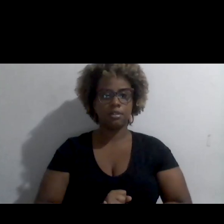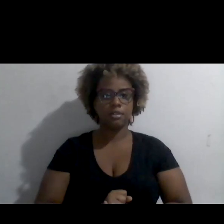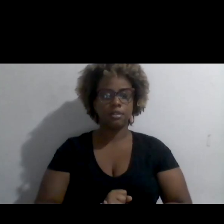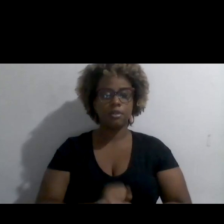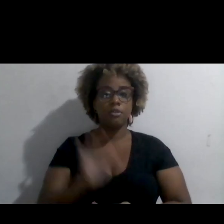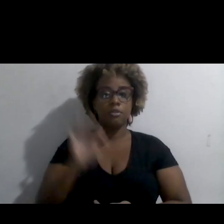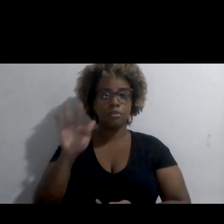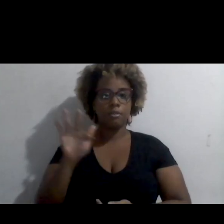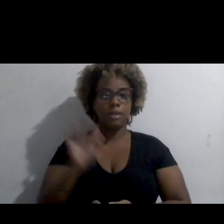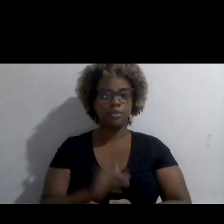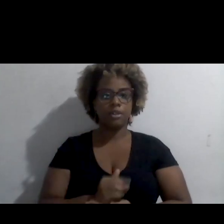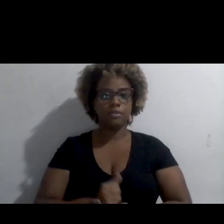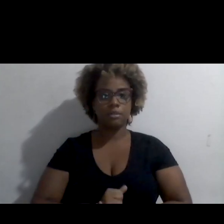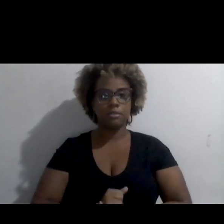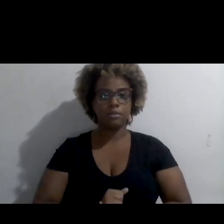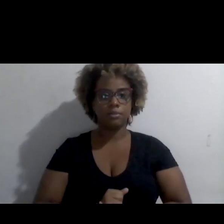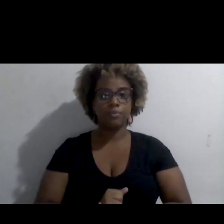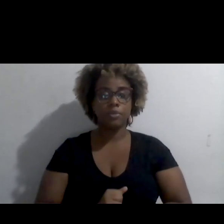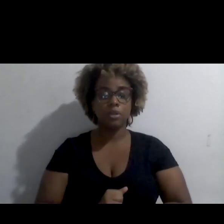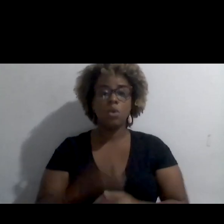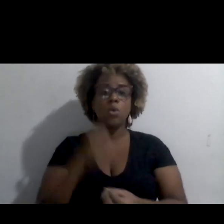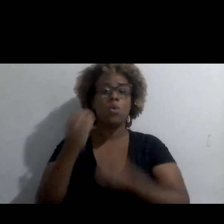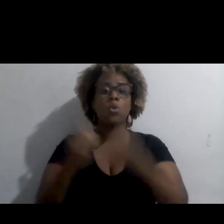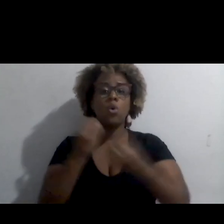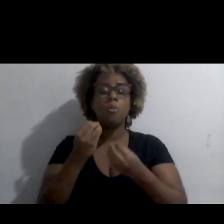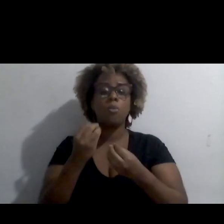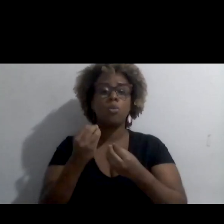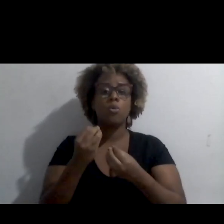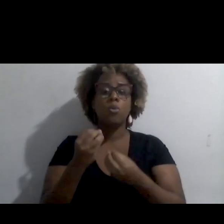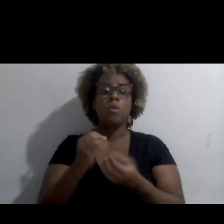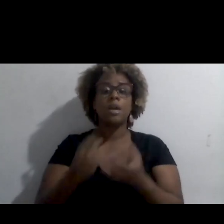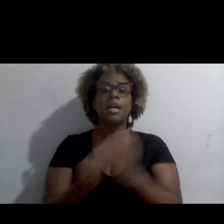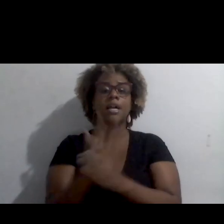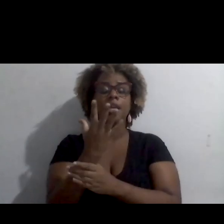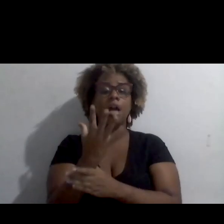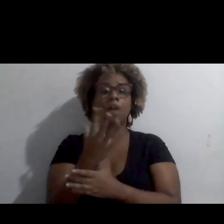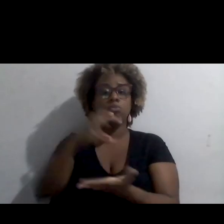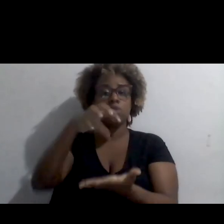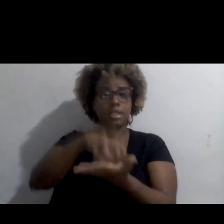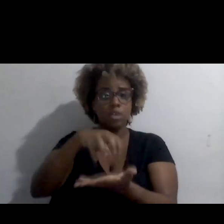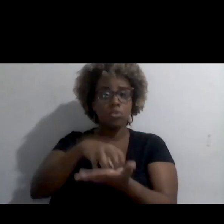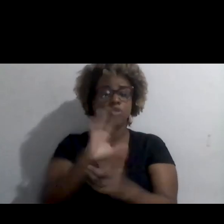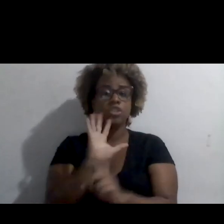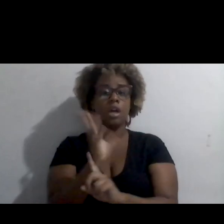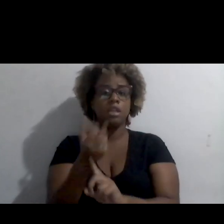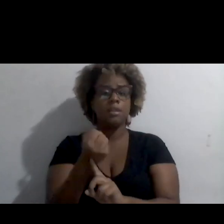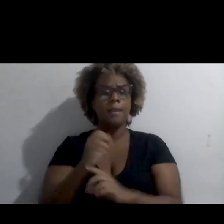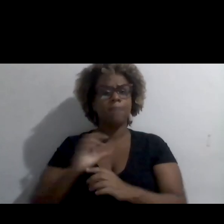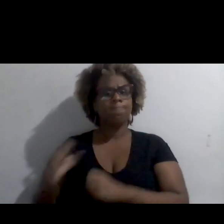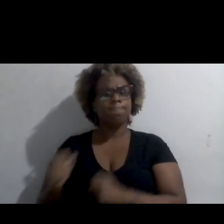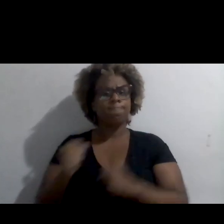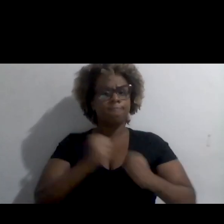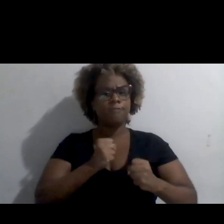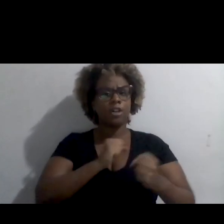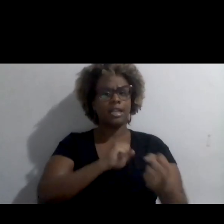Rangel. E aí, quando se foi criado o Centro de Formação em Arte, foi para potencializar as outras linguagens artísticas, não a